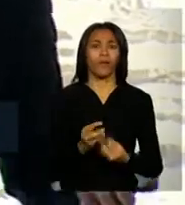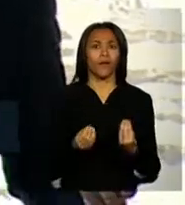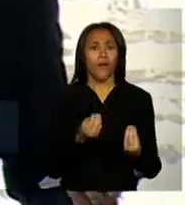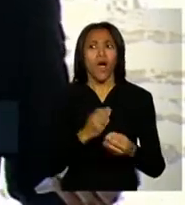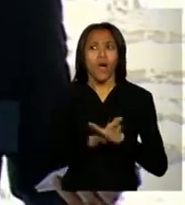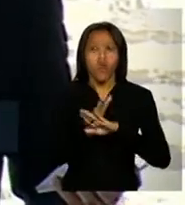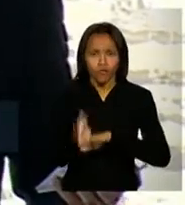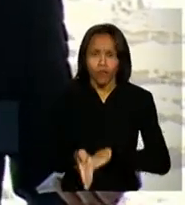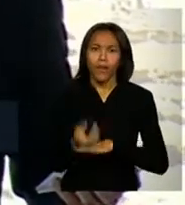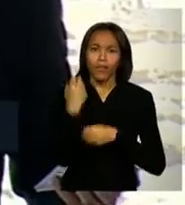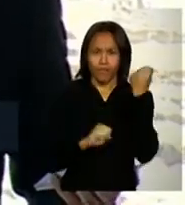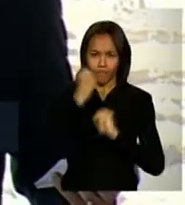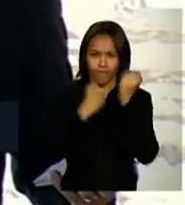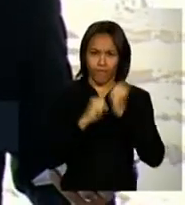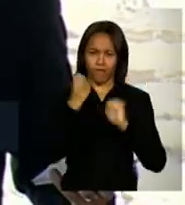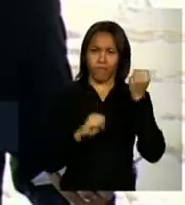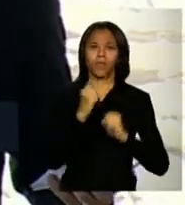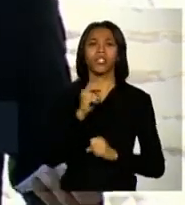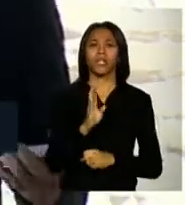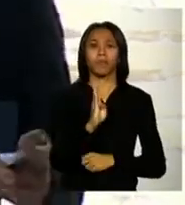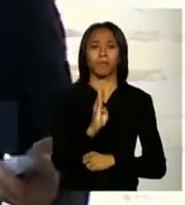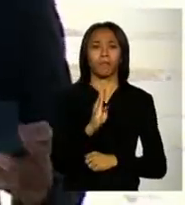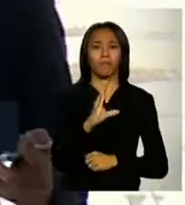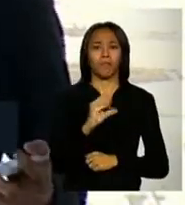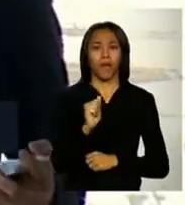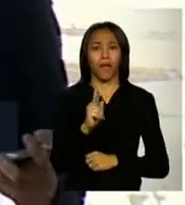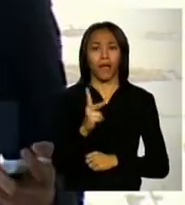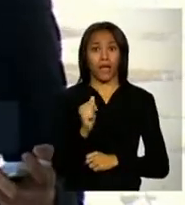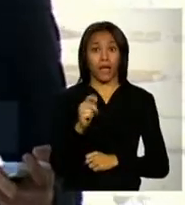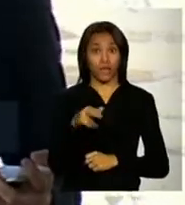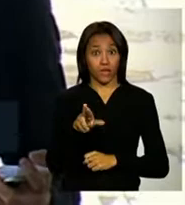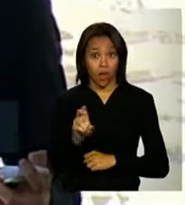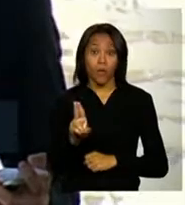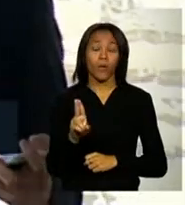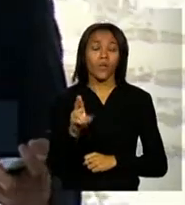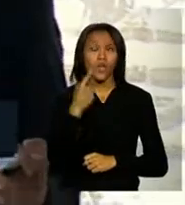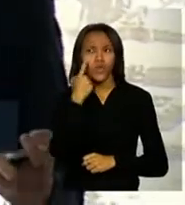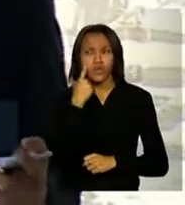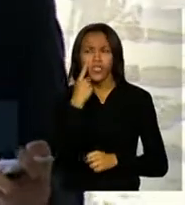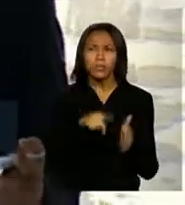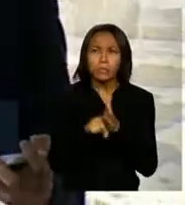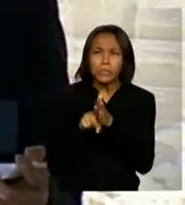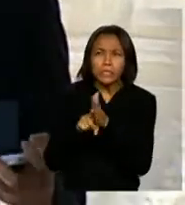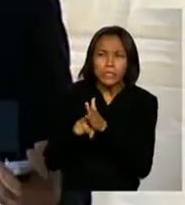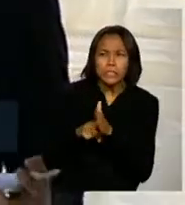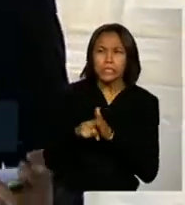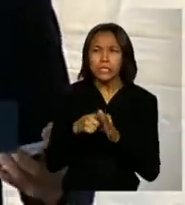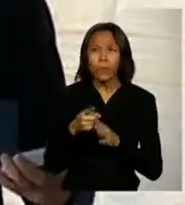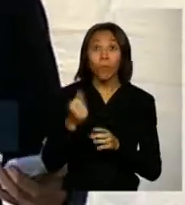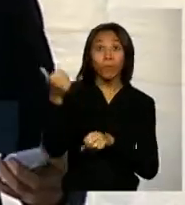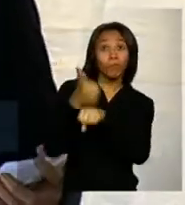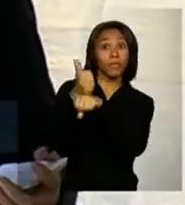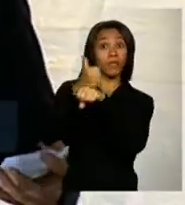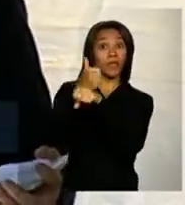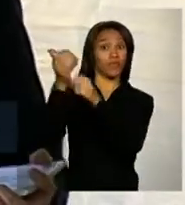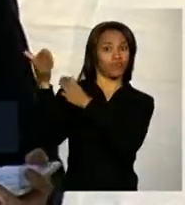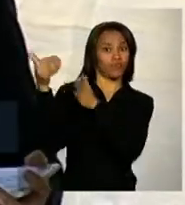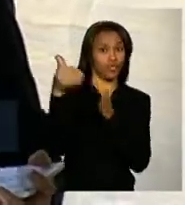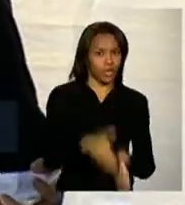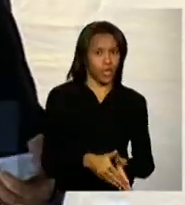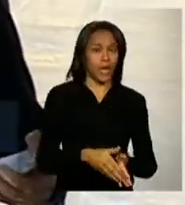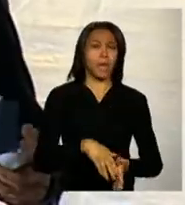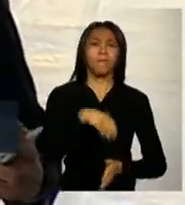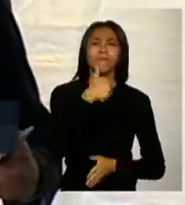Fui na fábrica de bacalhau e vi lá documentação deles primeiro carregamento que saiu para o Brasil de bacalhau salgado